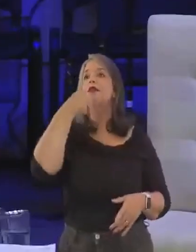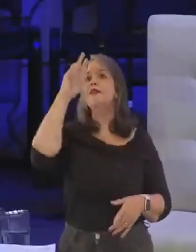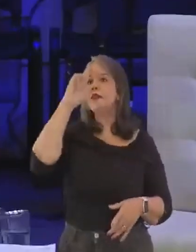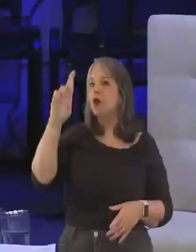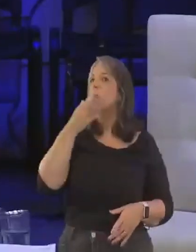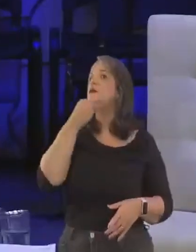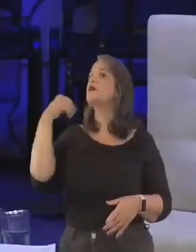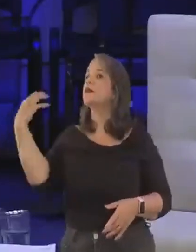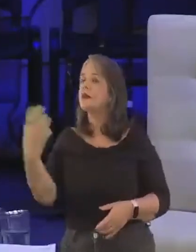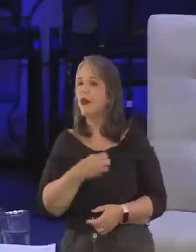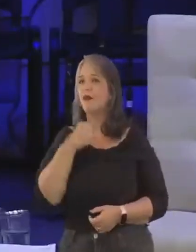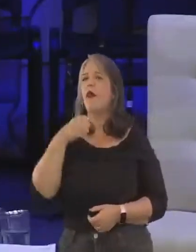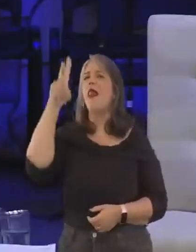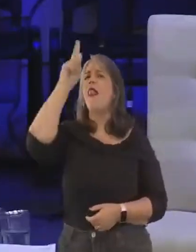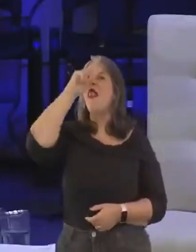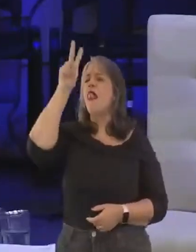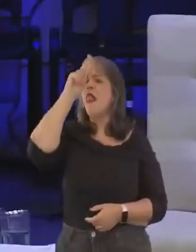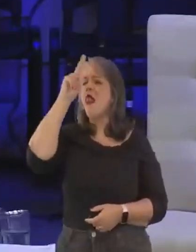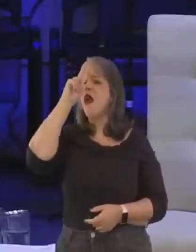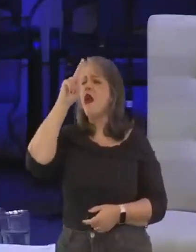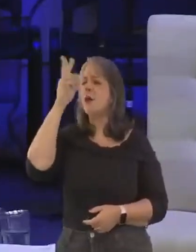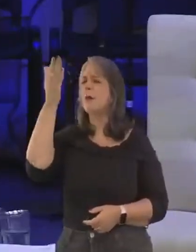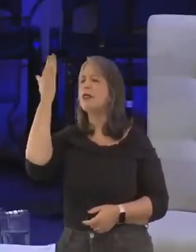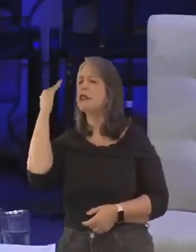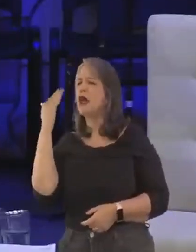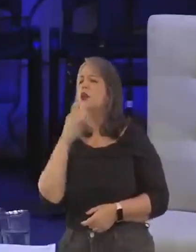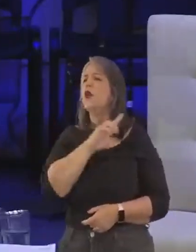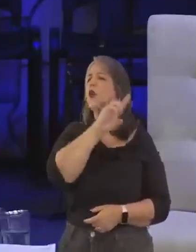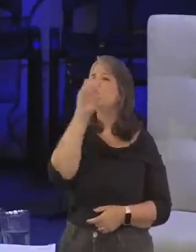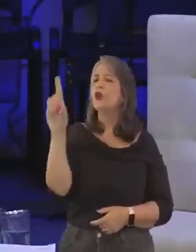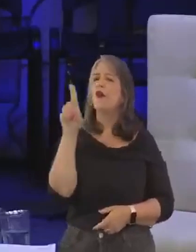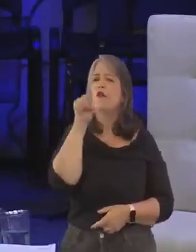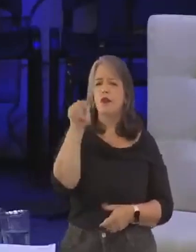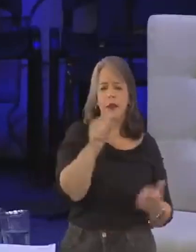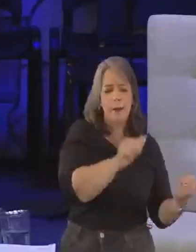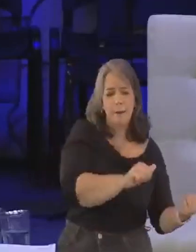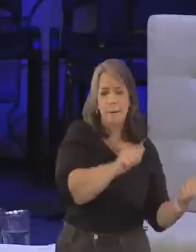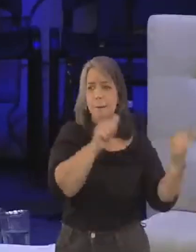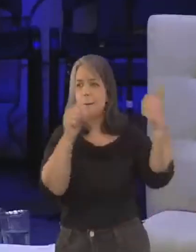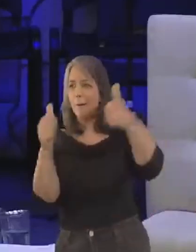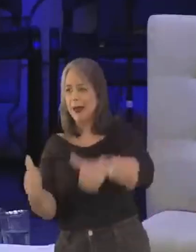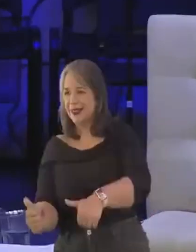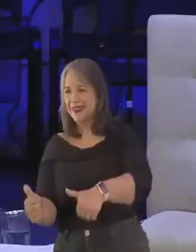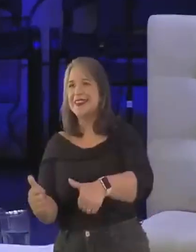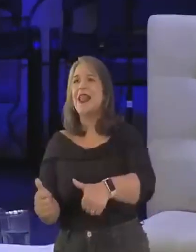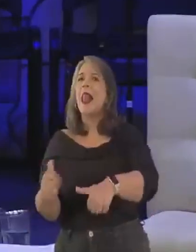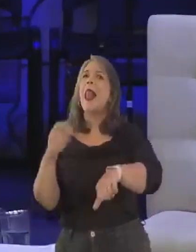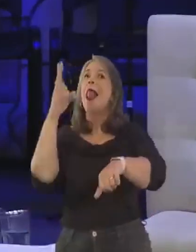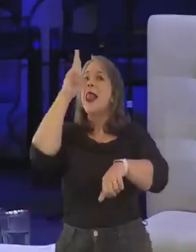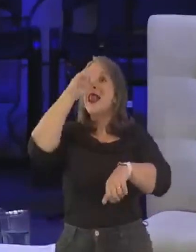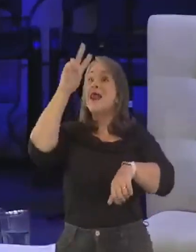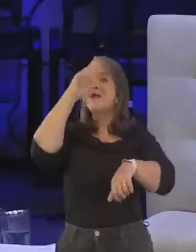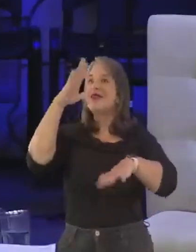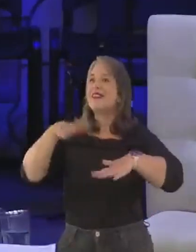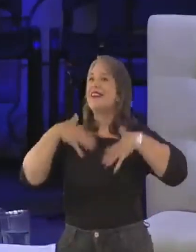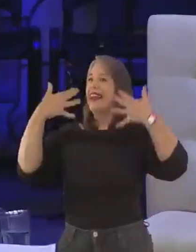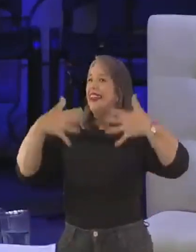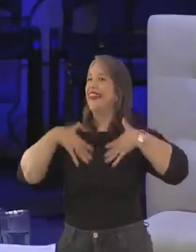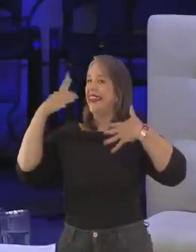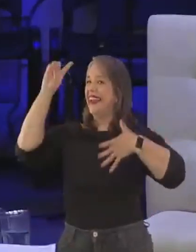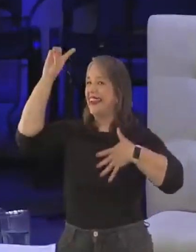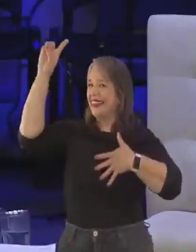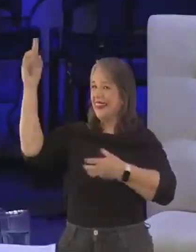naquele dia do seu batismo, lembre-se da alegria que tomou conta do seu coração, testificando